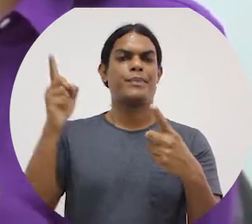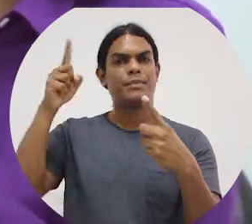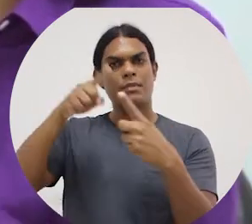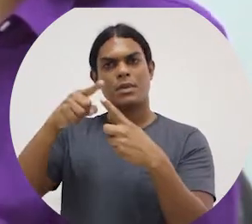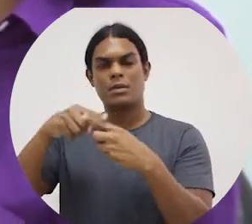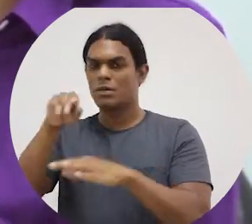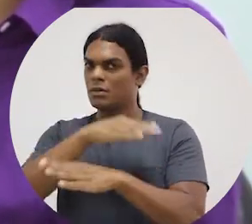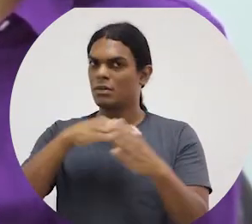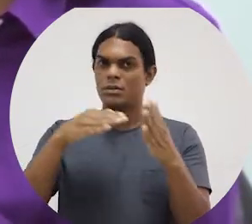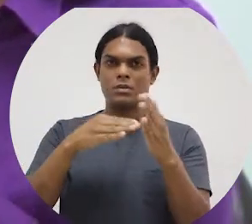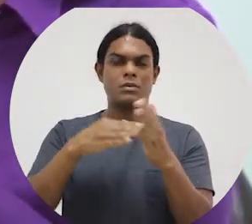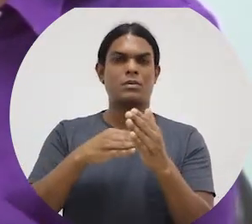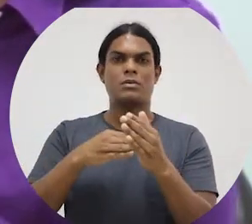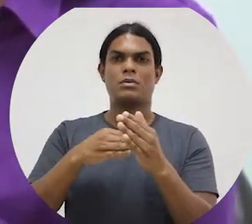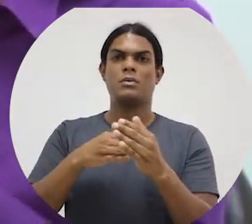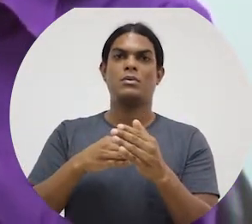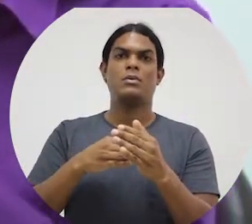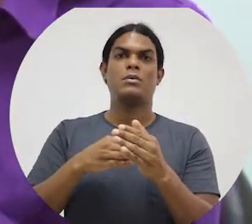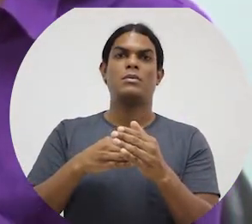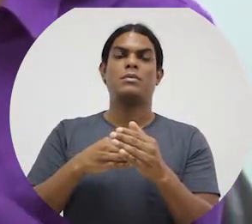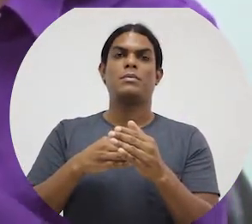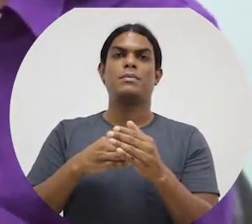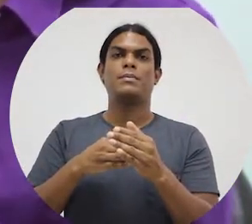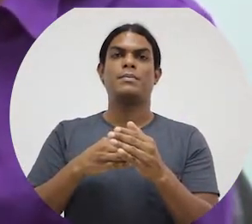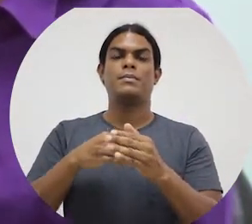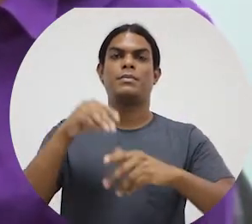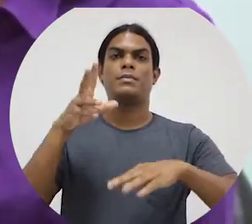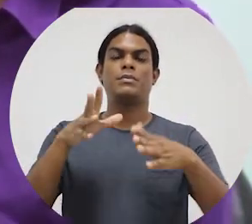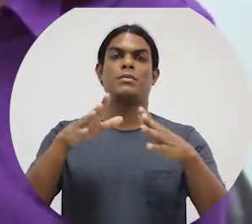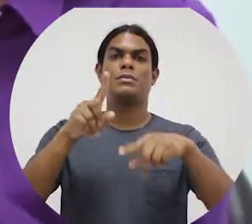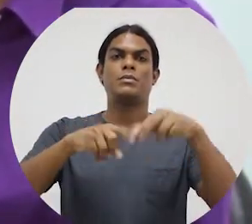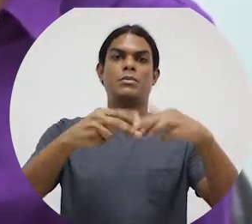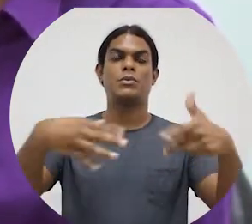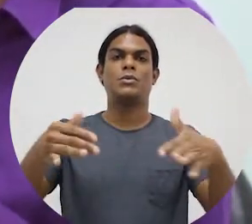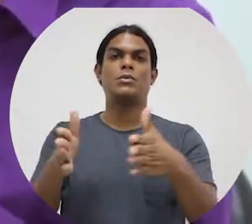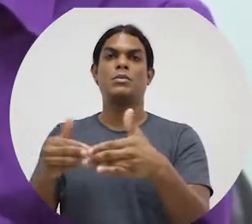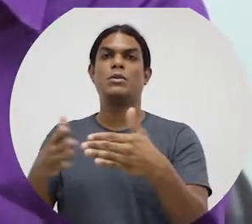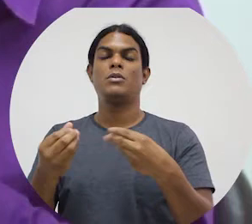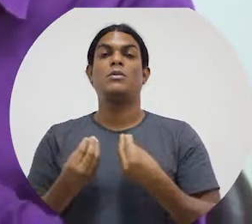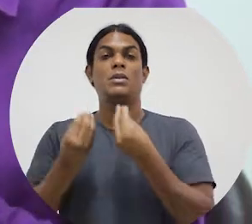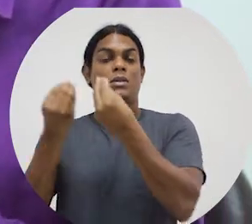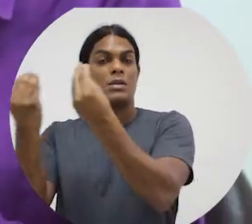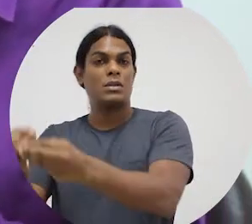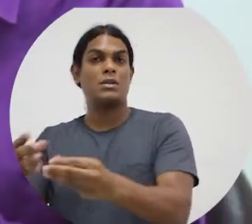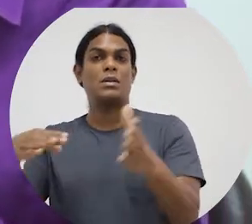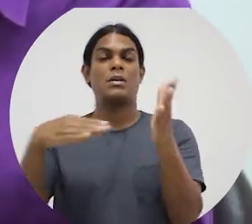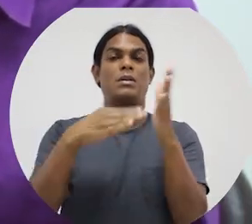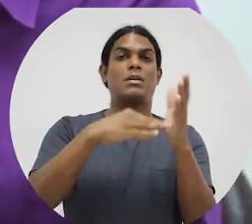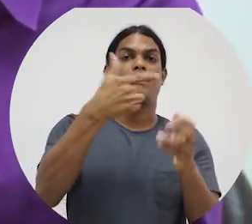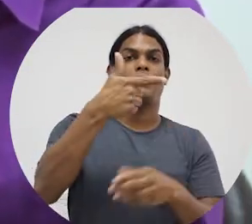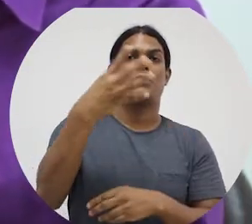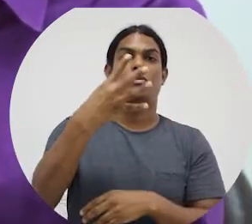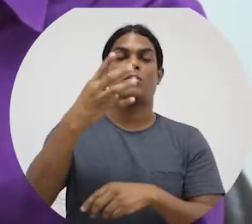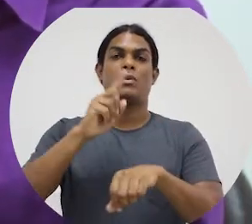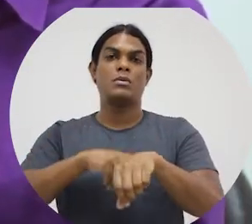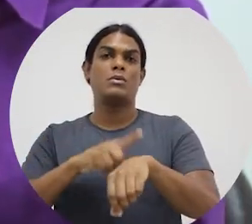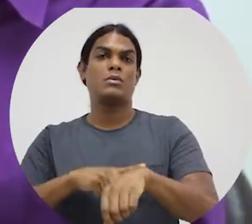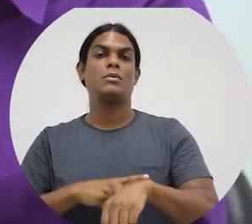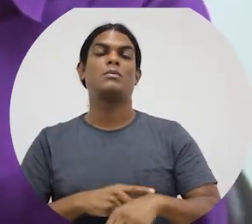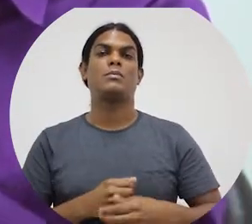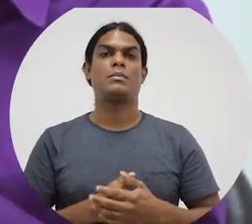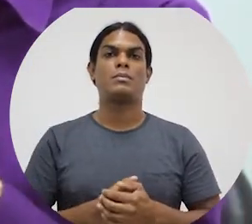que todas as cargas dele serão entregues em até 24 horas após o momento do